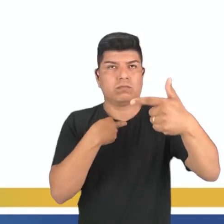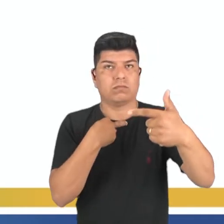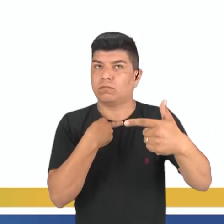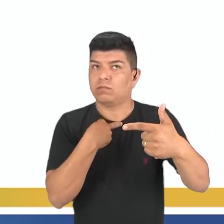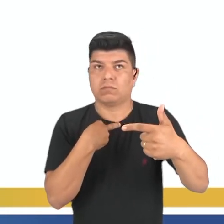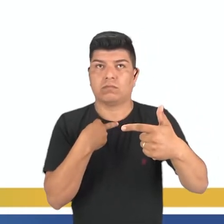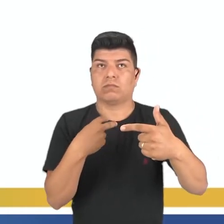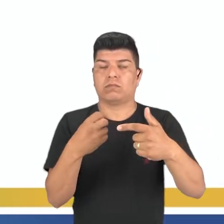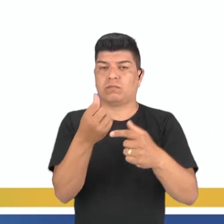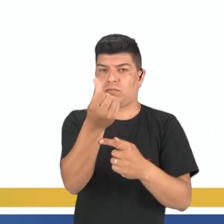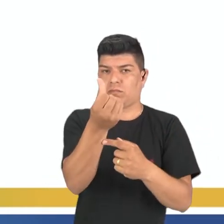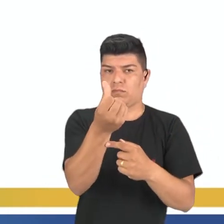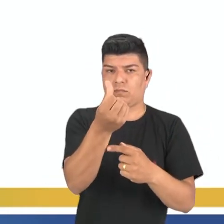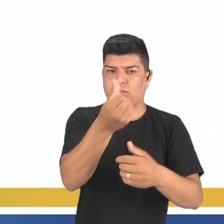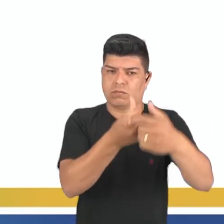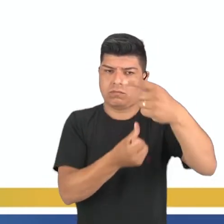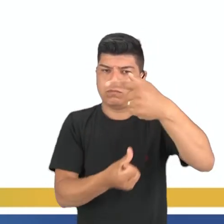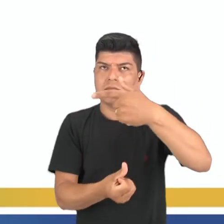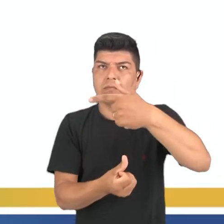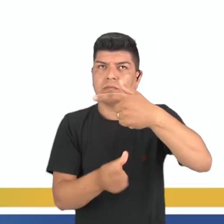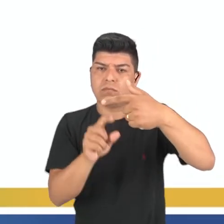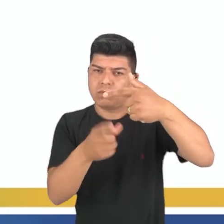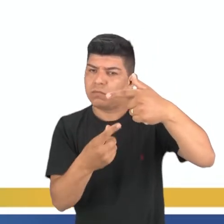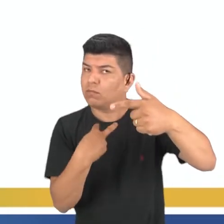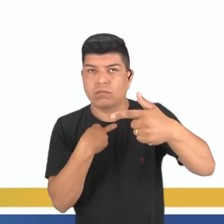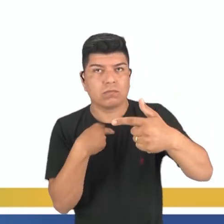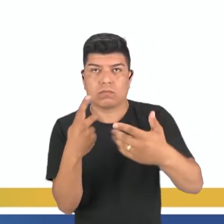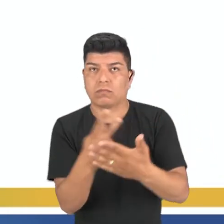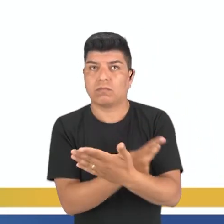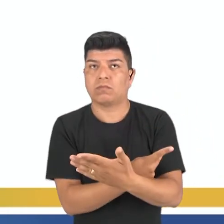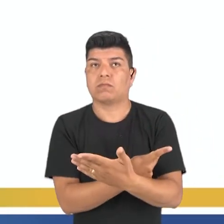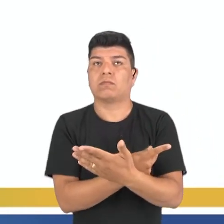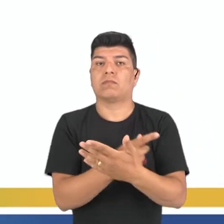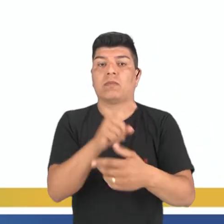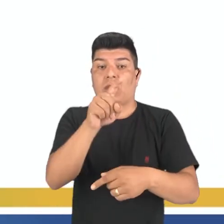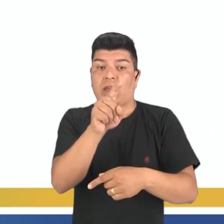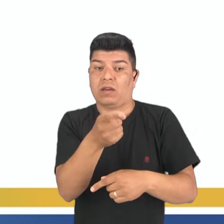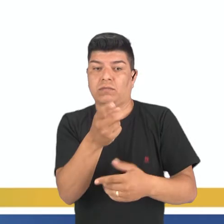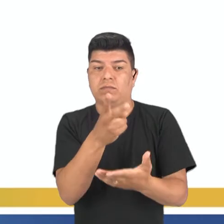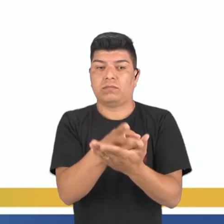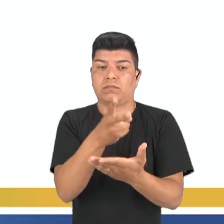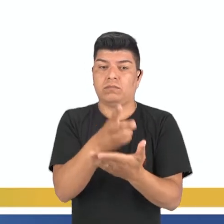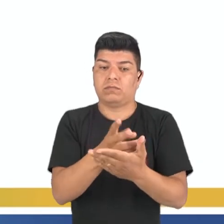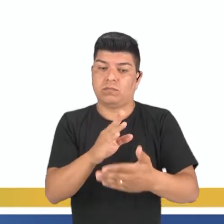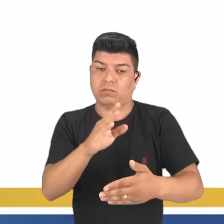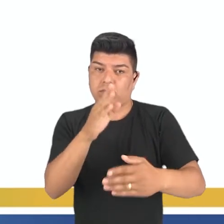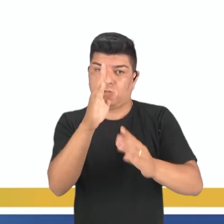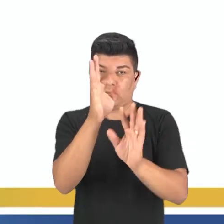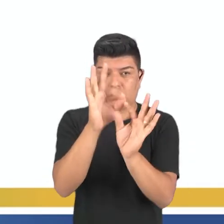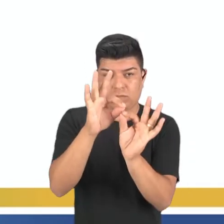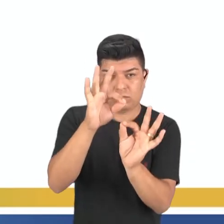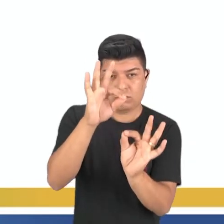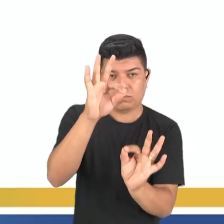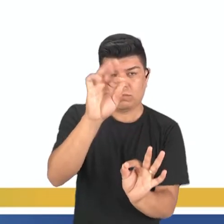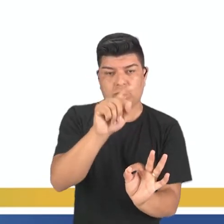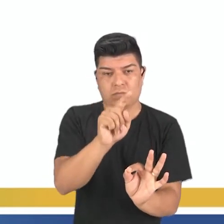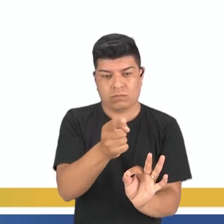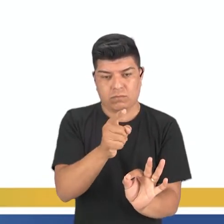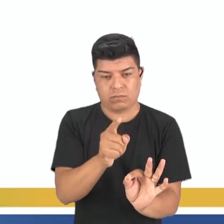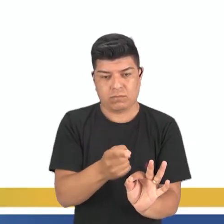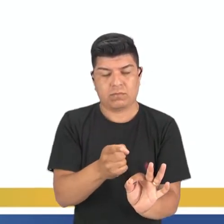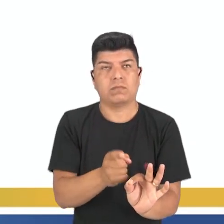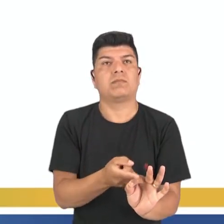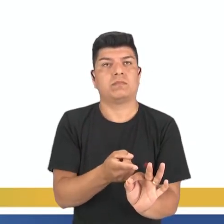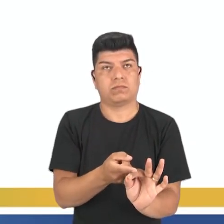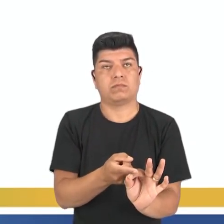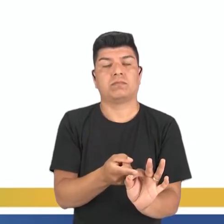a vírgula abaixo do 6, o 3 abaixo da vírgula. Isso não pode acontecer. A vírgula tem que estar abaixo da vírgula, certo?